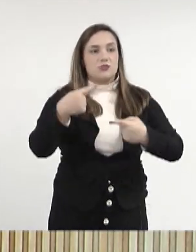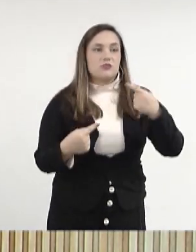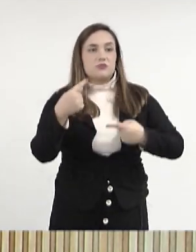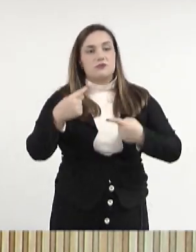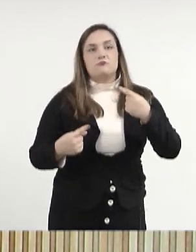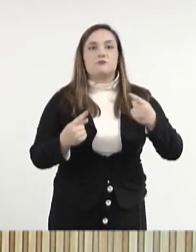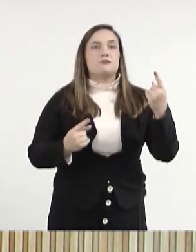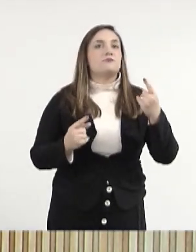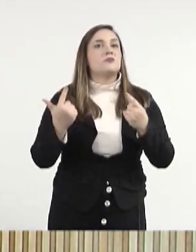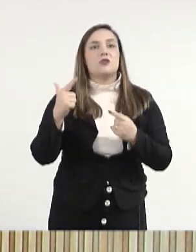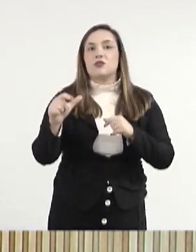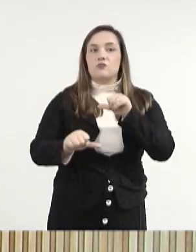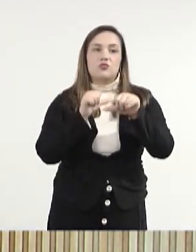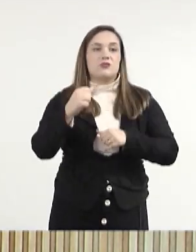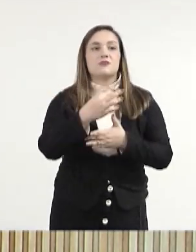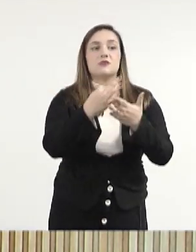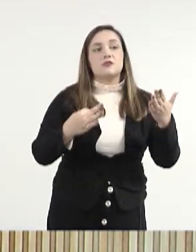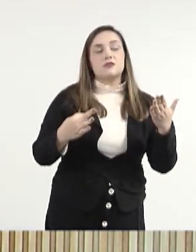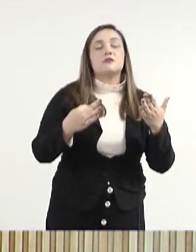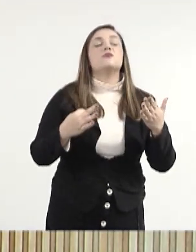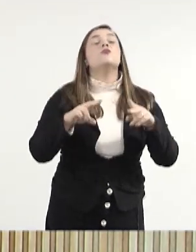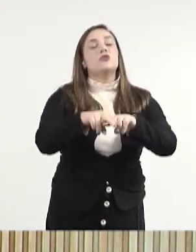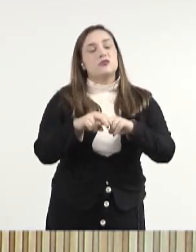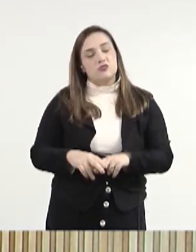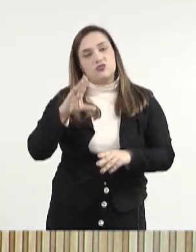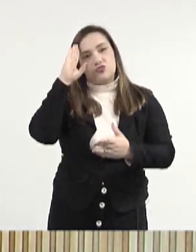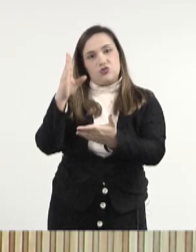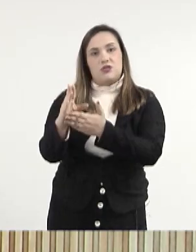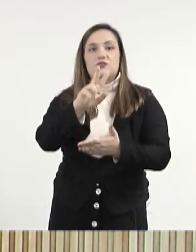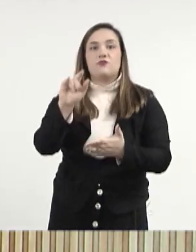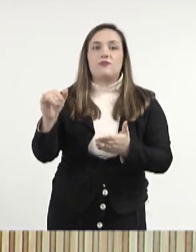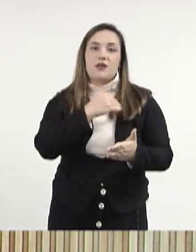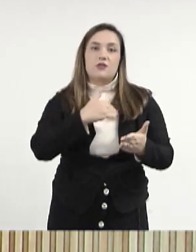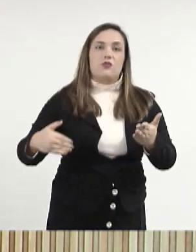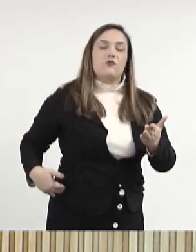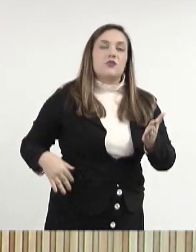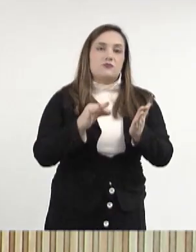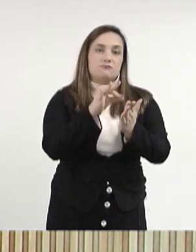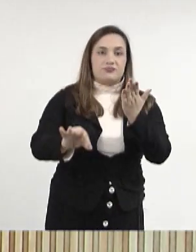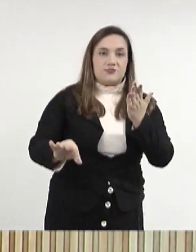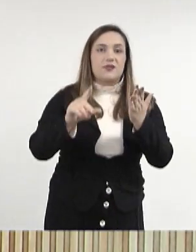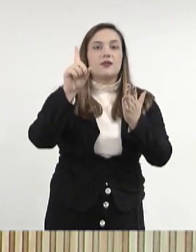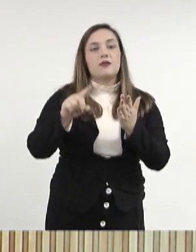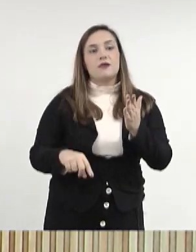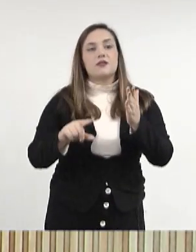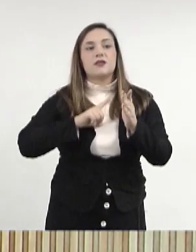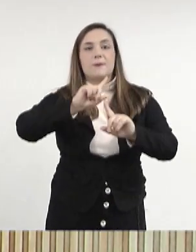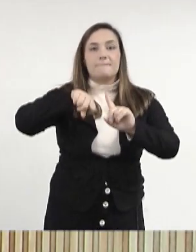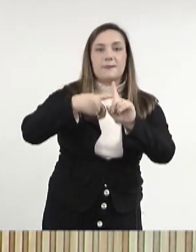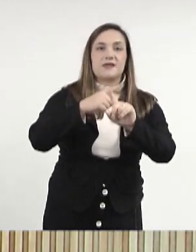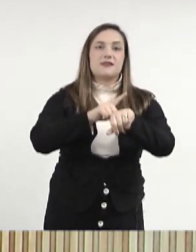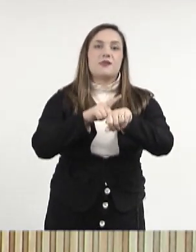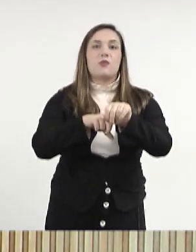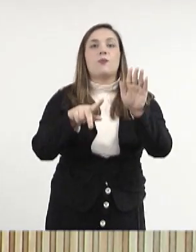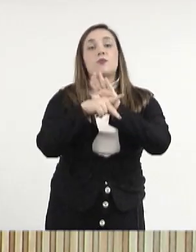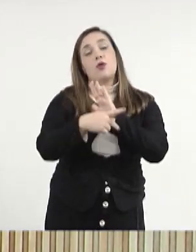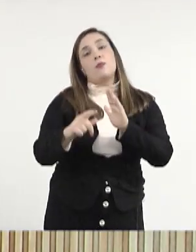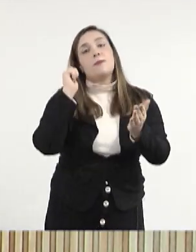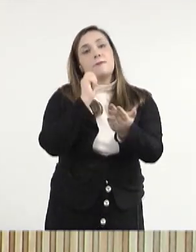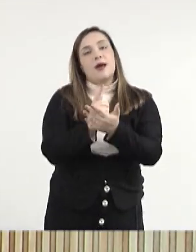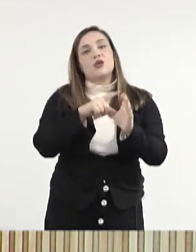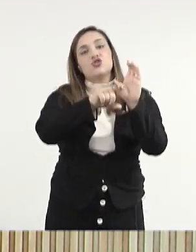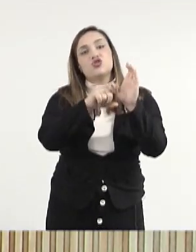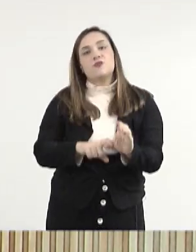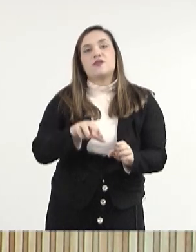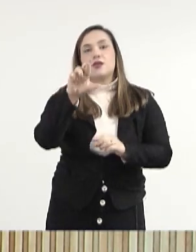discussão, não passou por emendas ao longo da tramitação, então já segue para a sanção do Poder Executivo, que é a prorrogação do Refis. O Refis, a